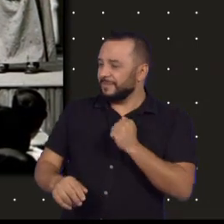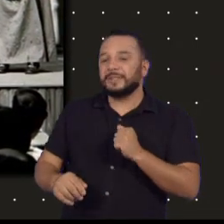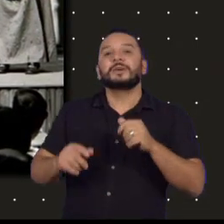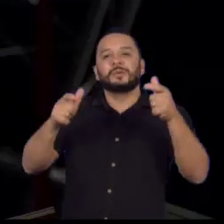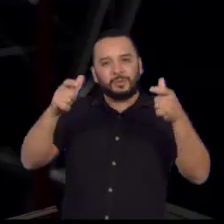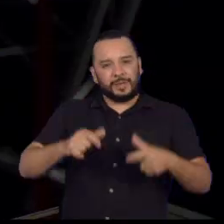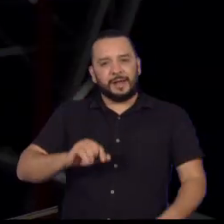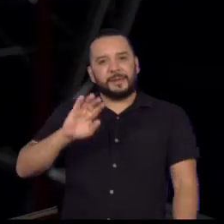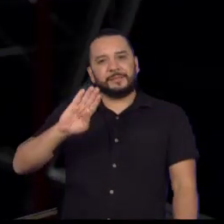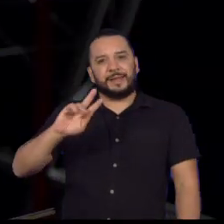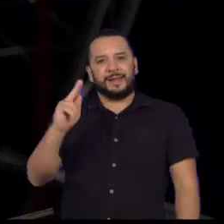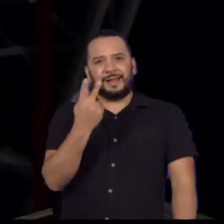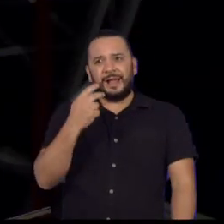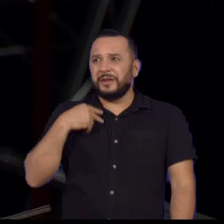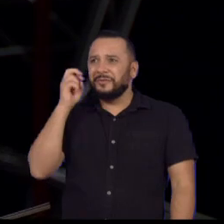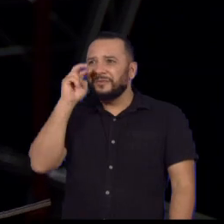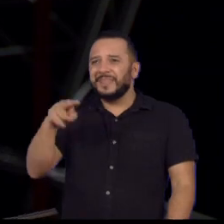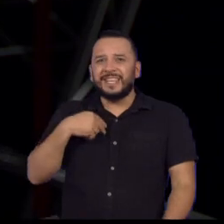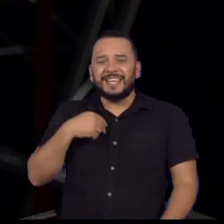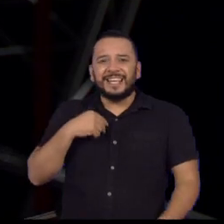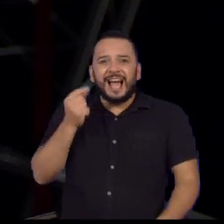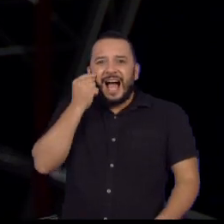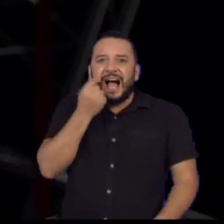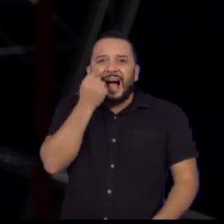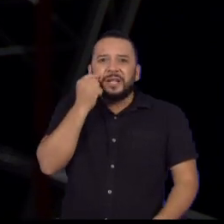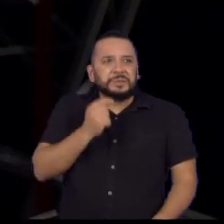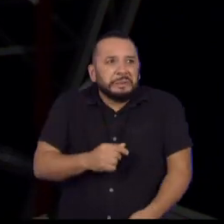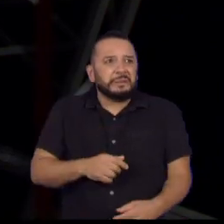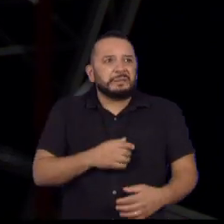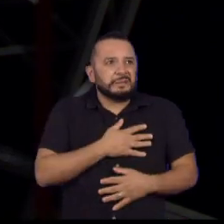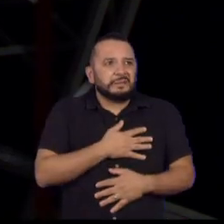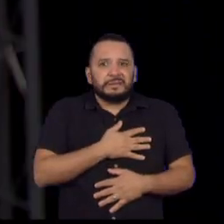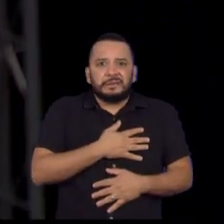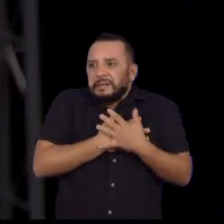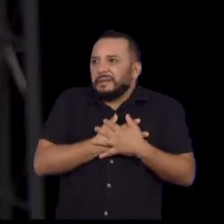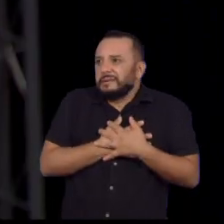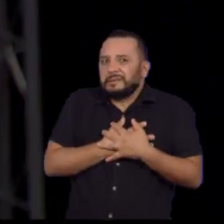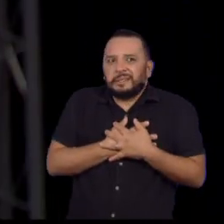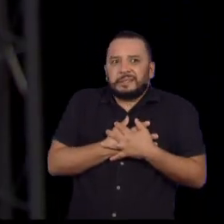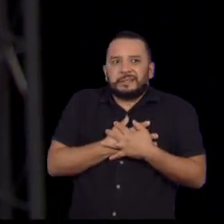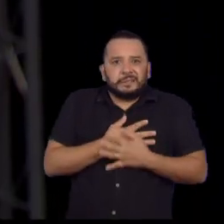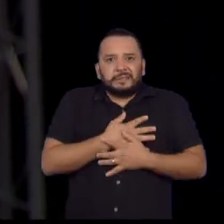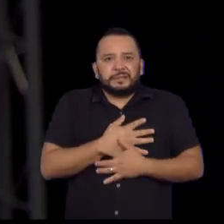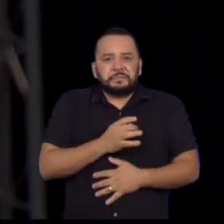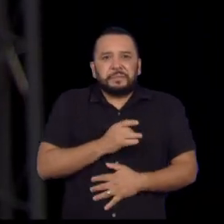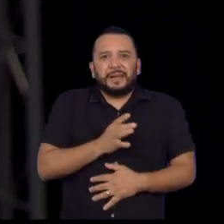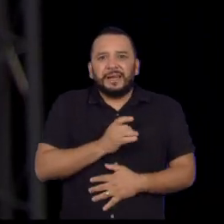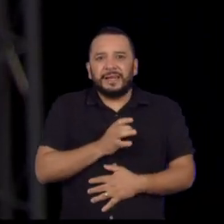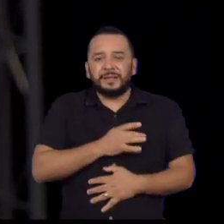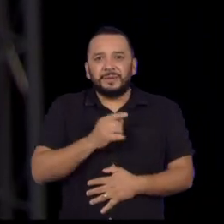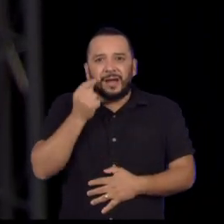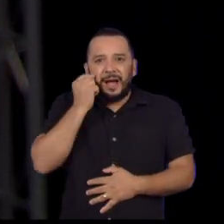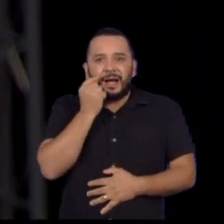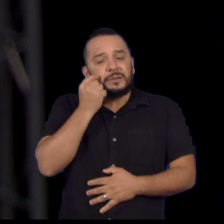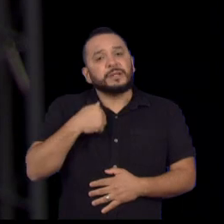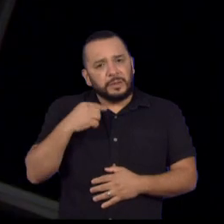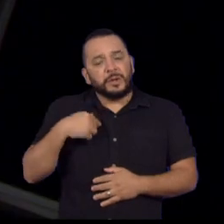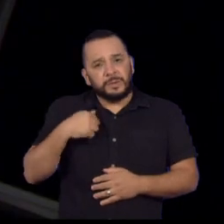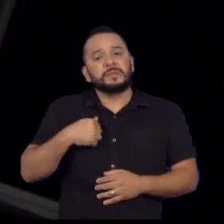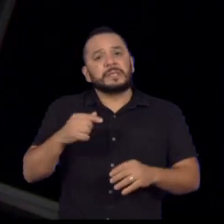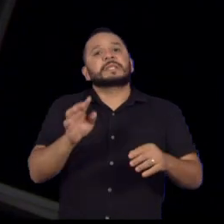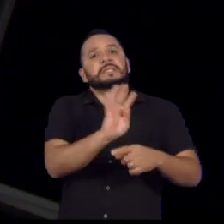coisa. Eu vi aqueles ratos, eu berrava, eu chorava. Então, as minhas primeiras experiências foram